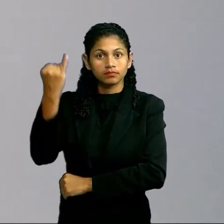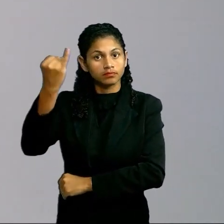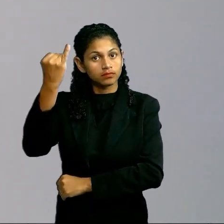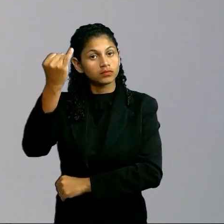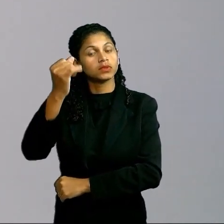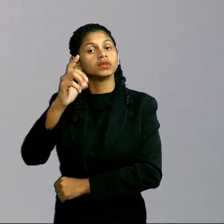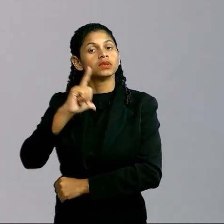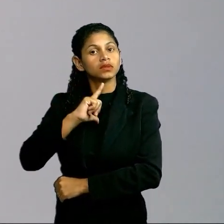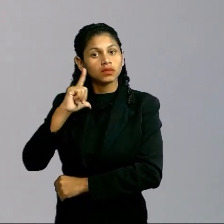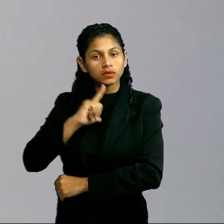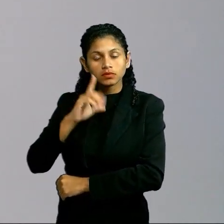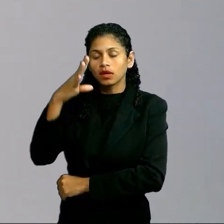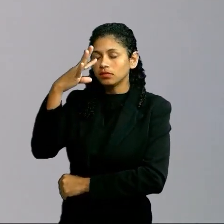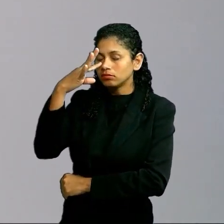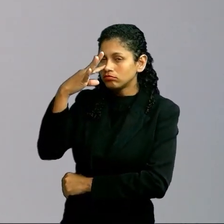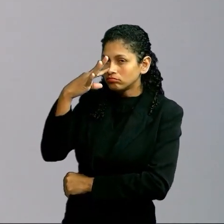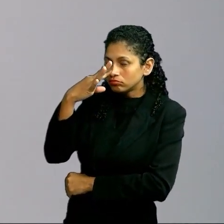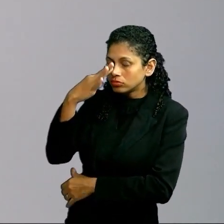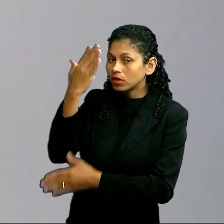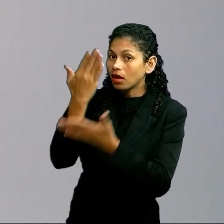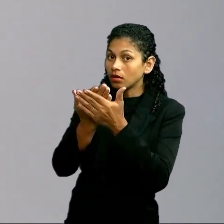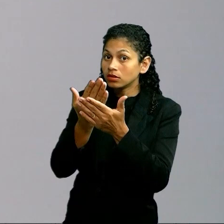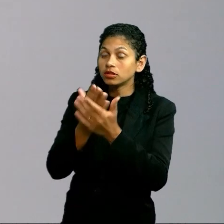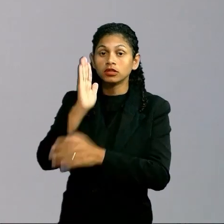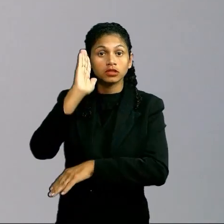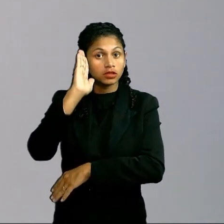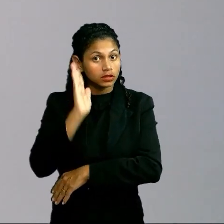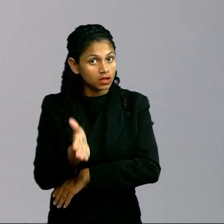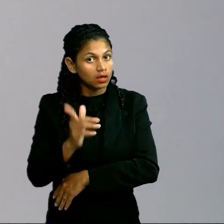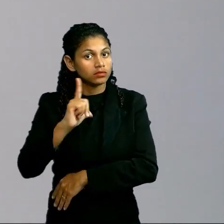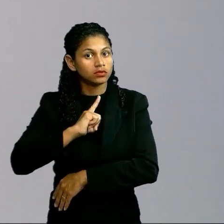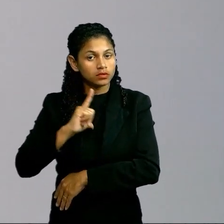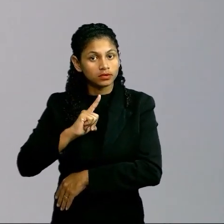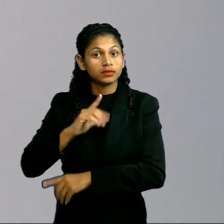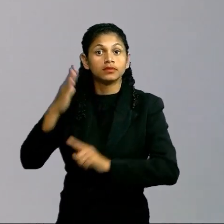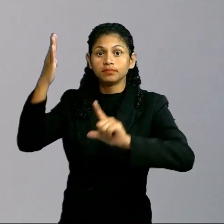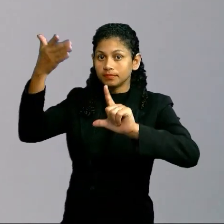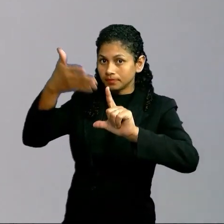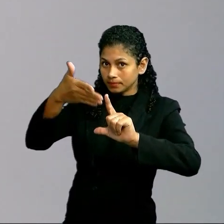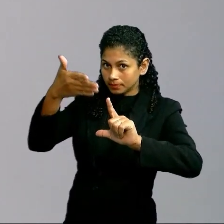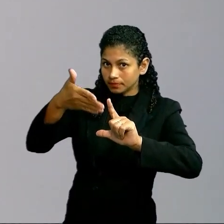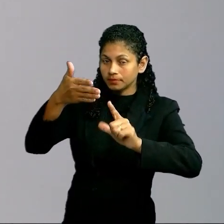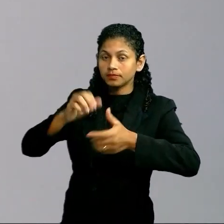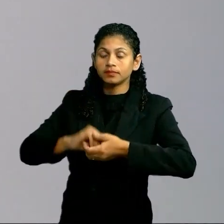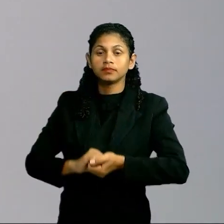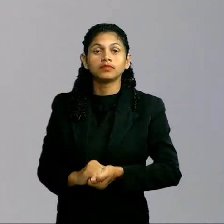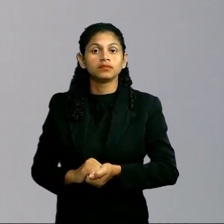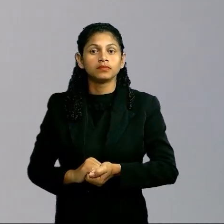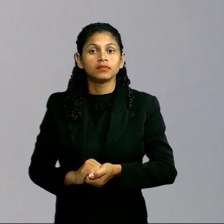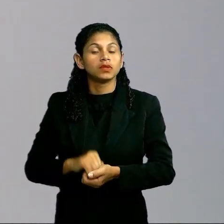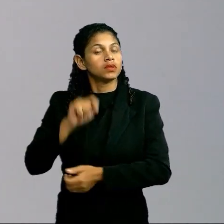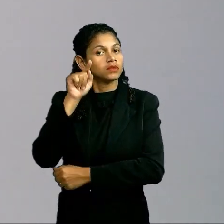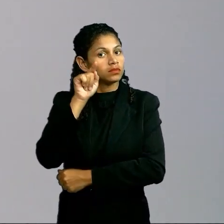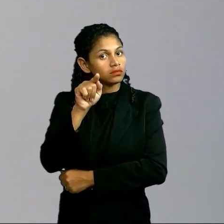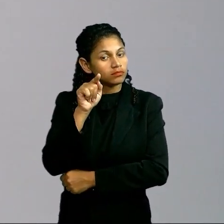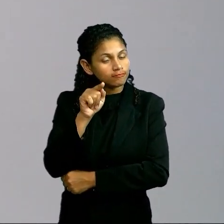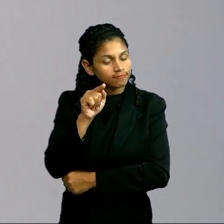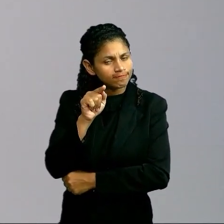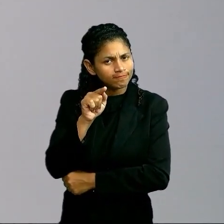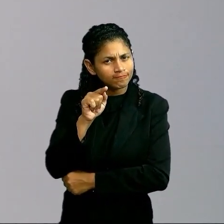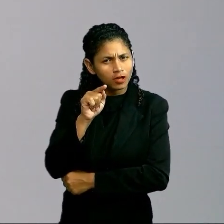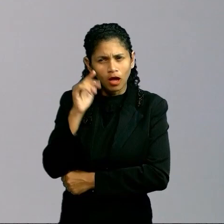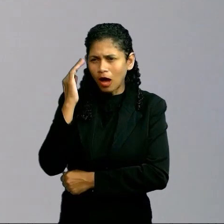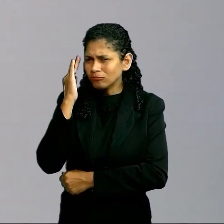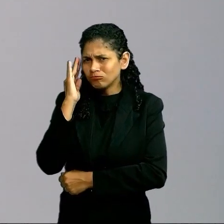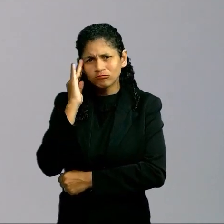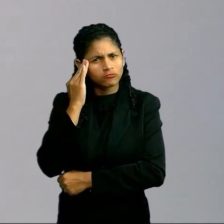ter assistido às nossas aulas, né, que já estão gravadas aqui na plataforma, e que vocês, caso não tenham compreendido